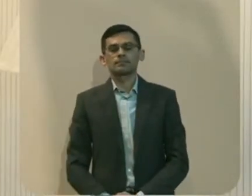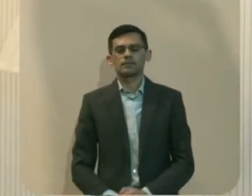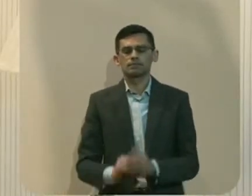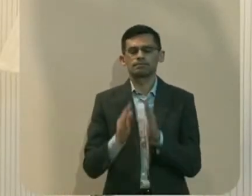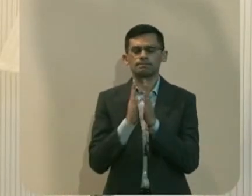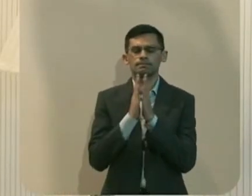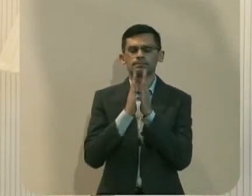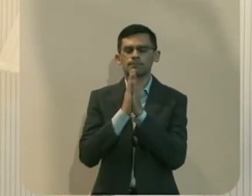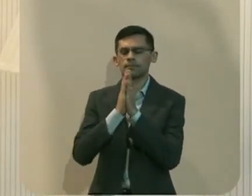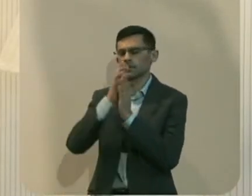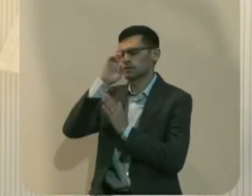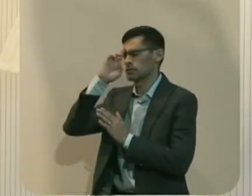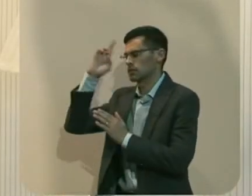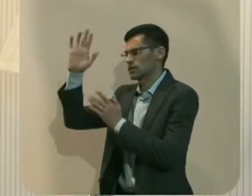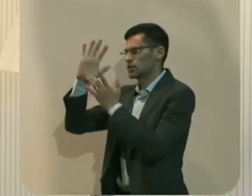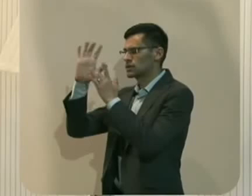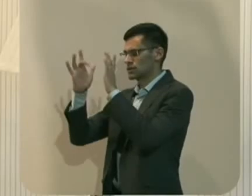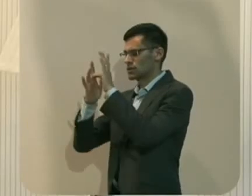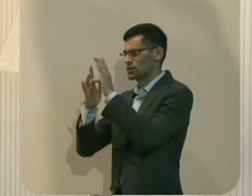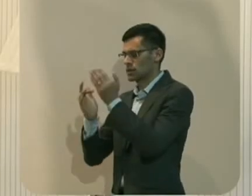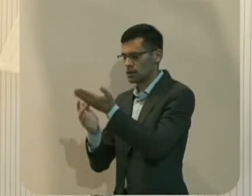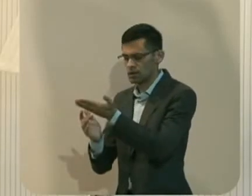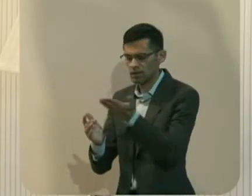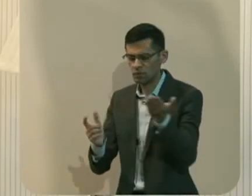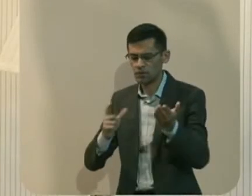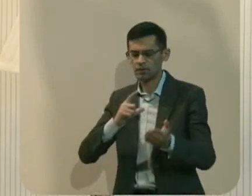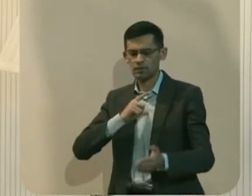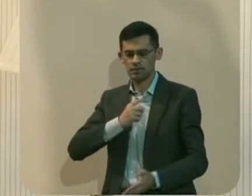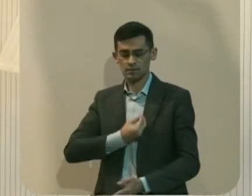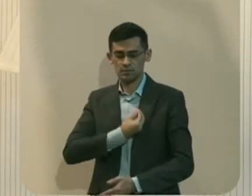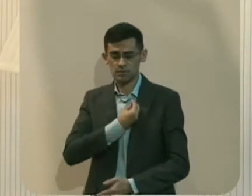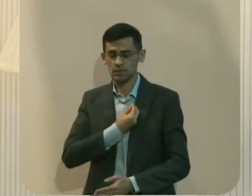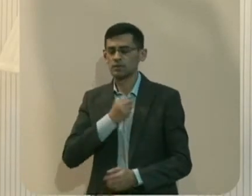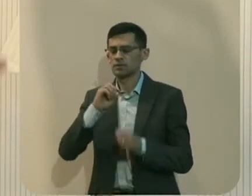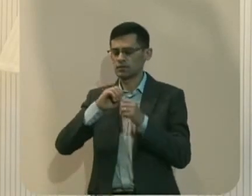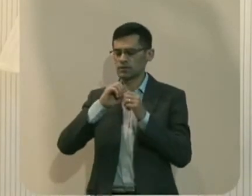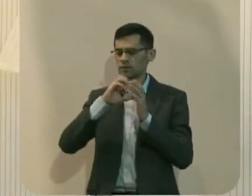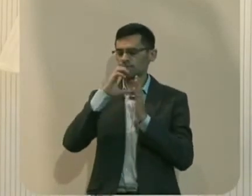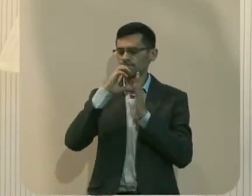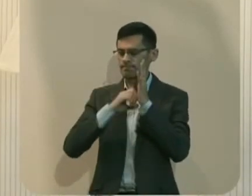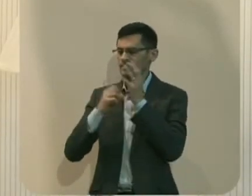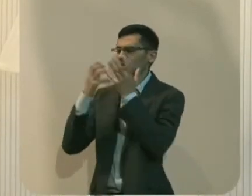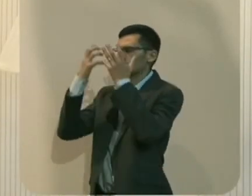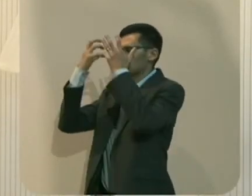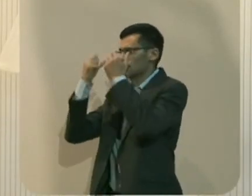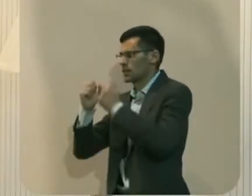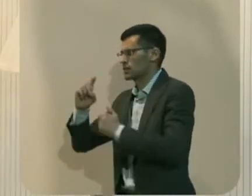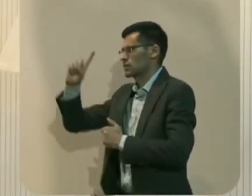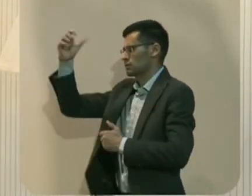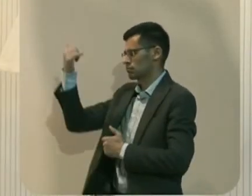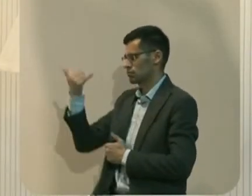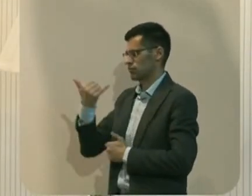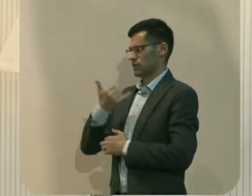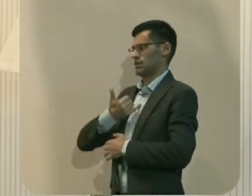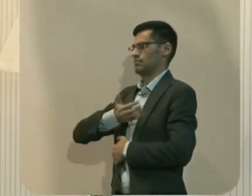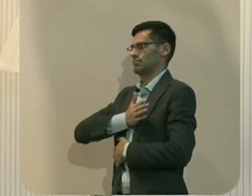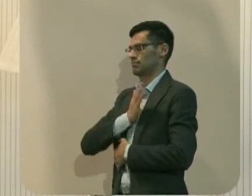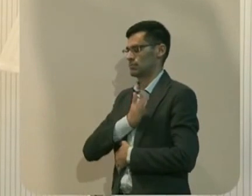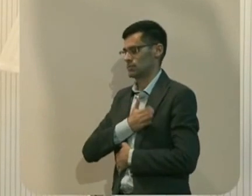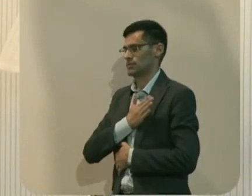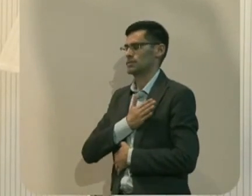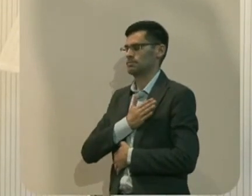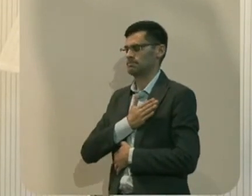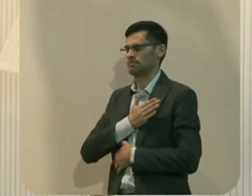Senhor Jesus, aqui estão aquelas pessoas que responderam à voz do Teu Espírito Santo no coração